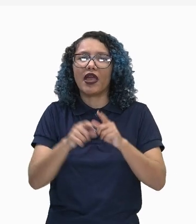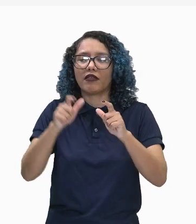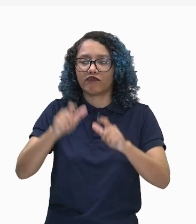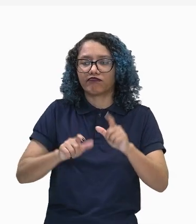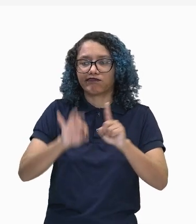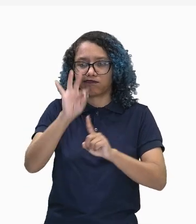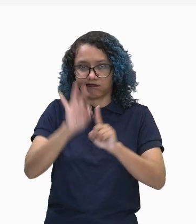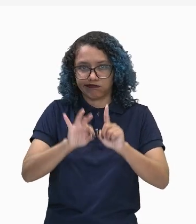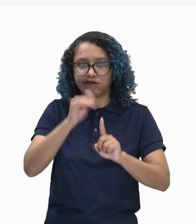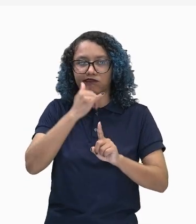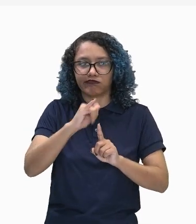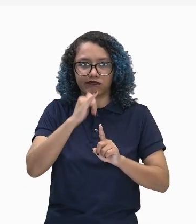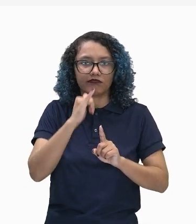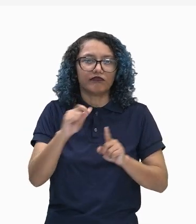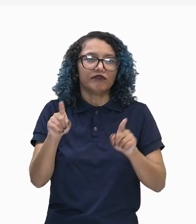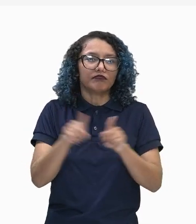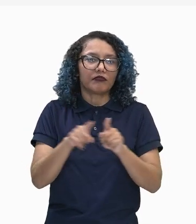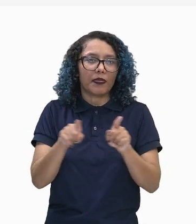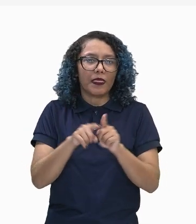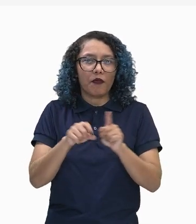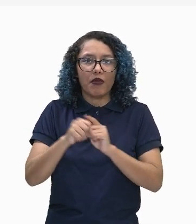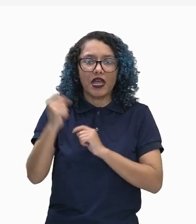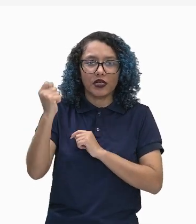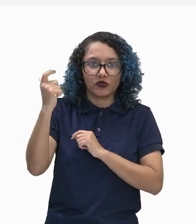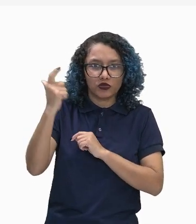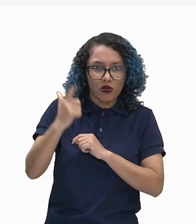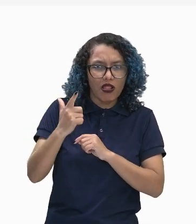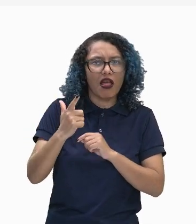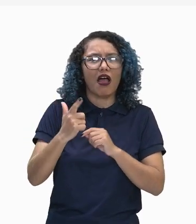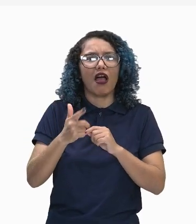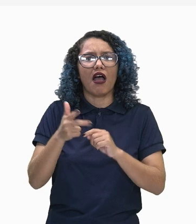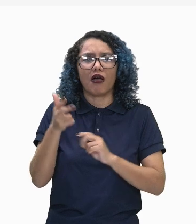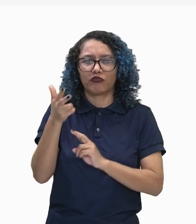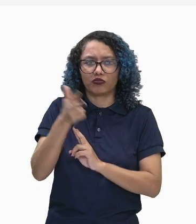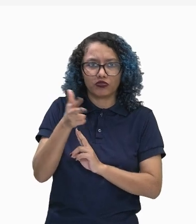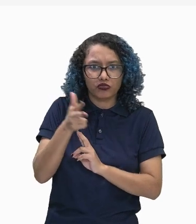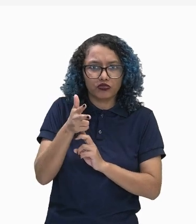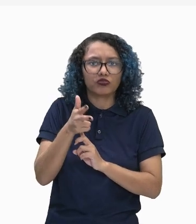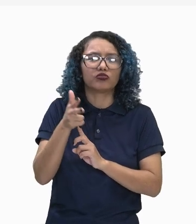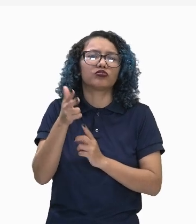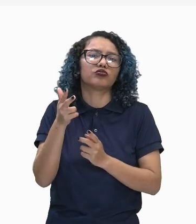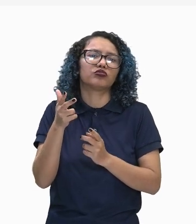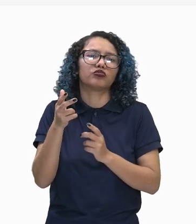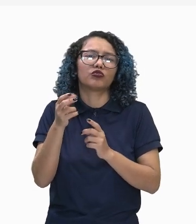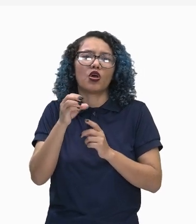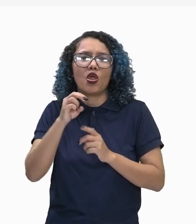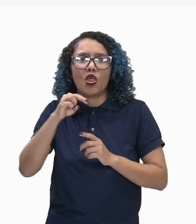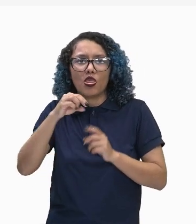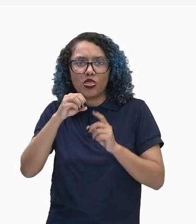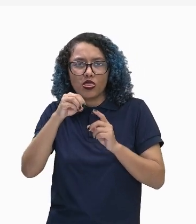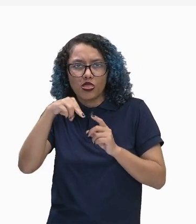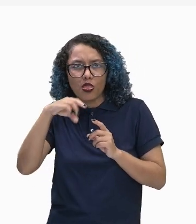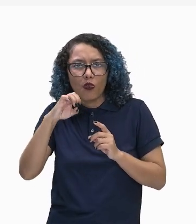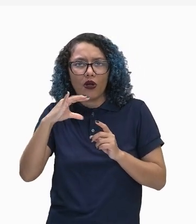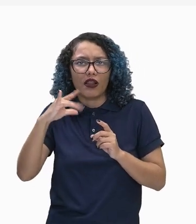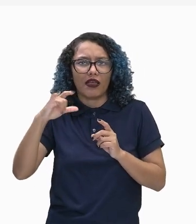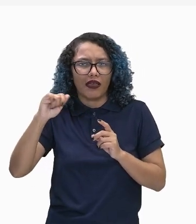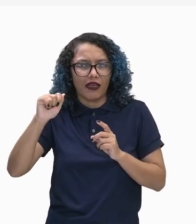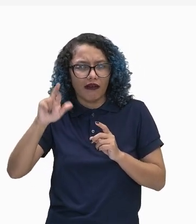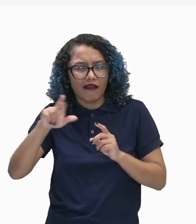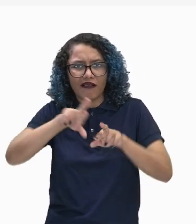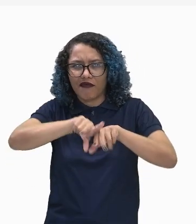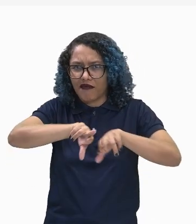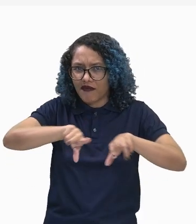chamadas de termoelétricas, solares, eólicas, nucleares, entre outras. Então, existe aí